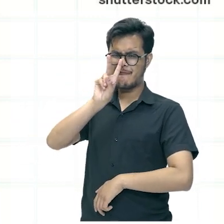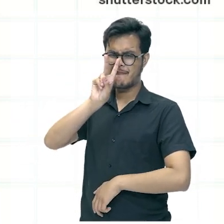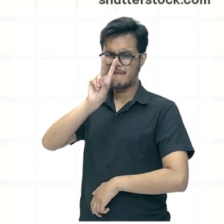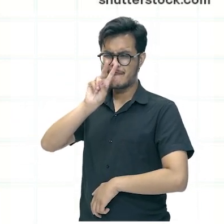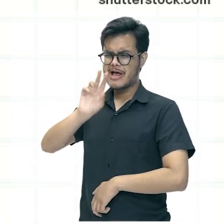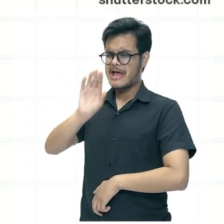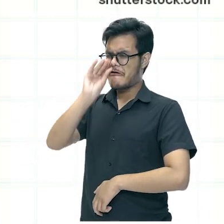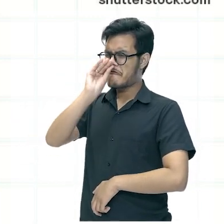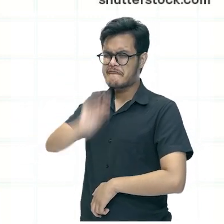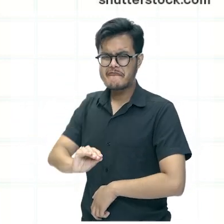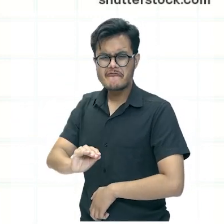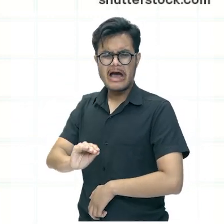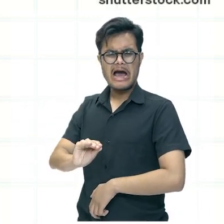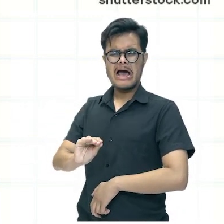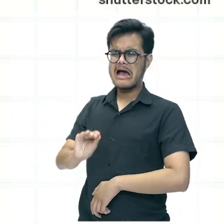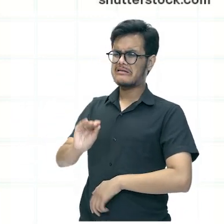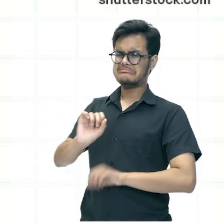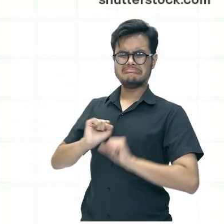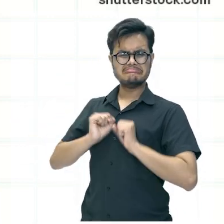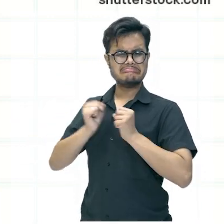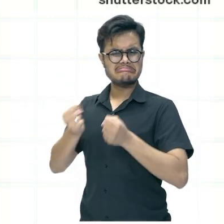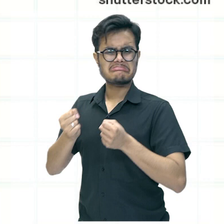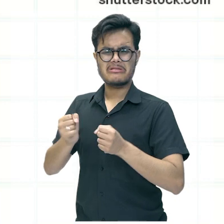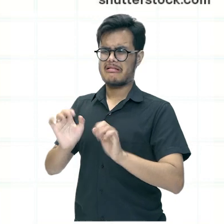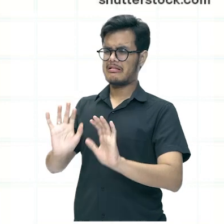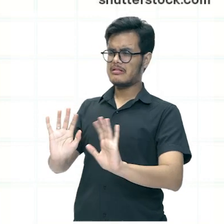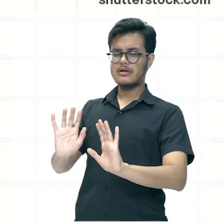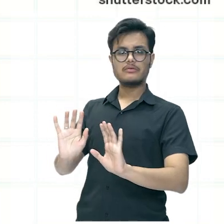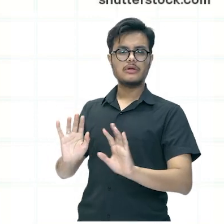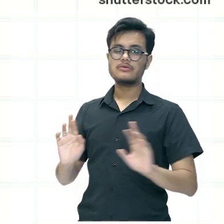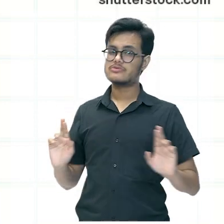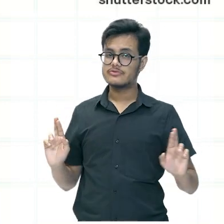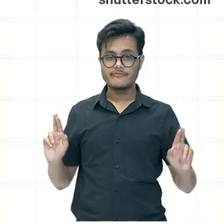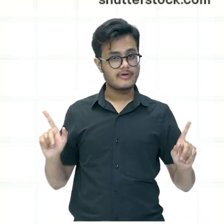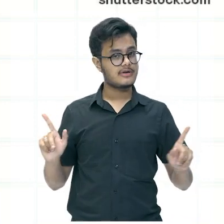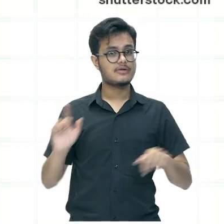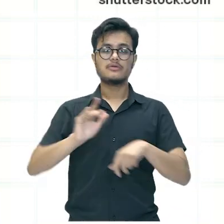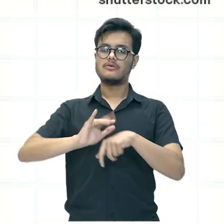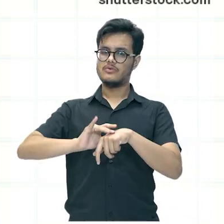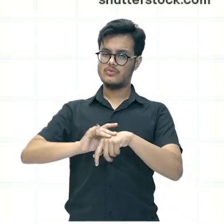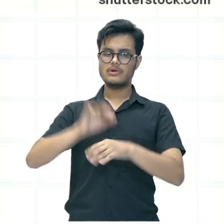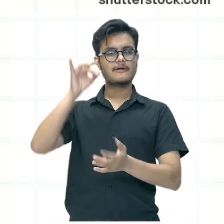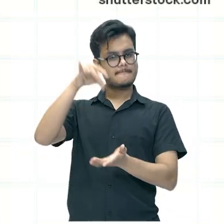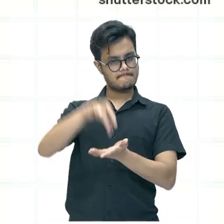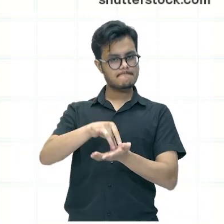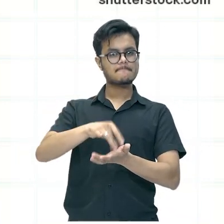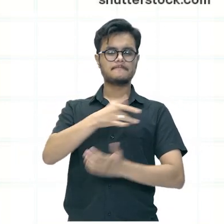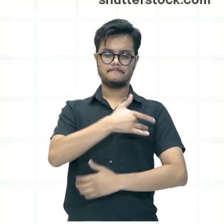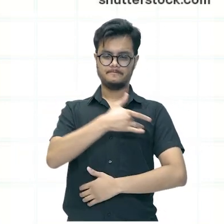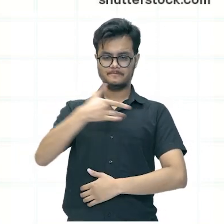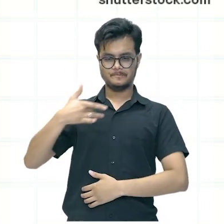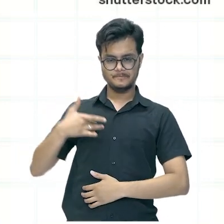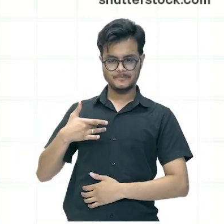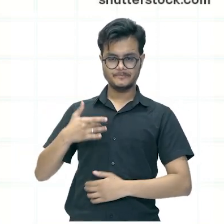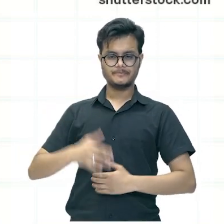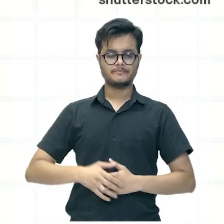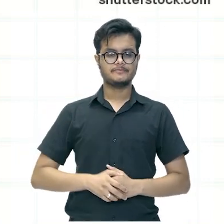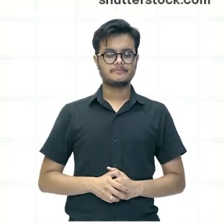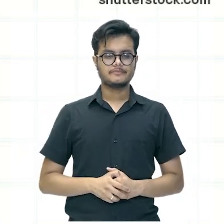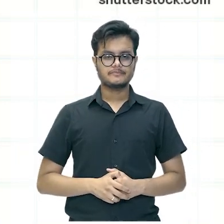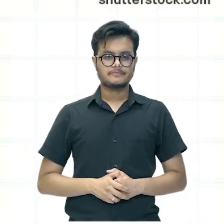fraqueza ou tem falta de força de vontade. Não tem nada a ver com isso, é um problema de saúde.